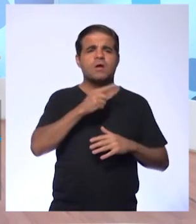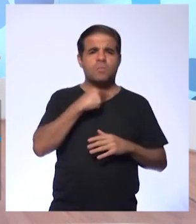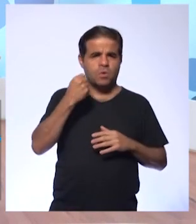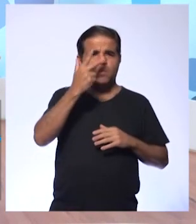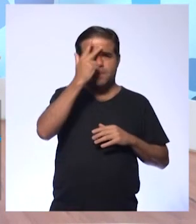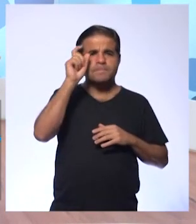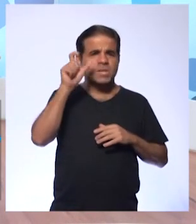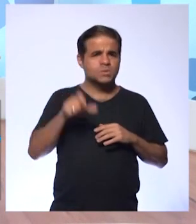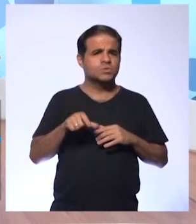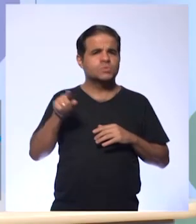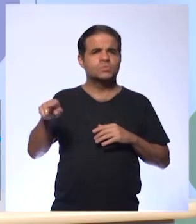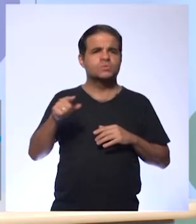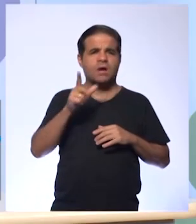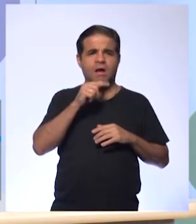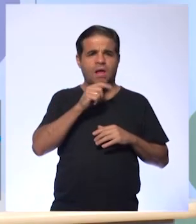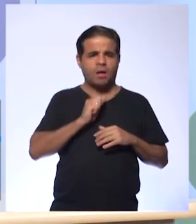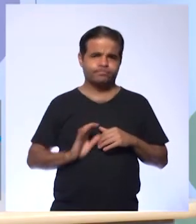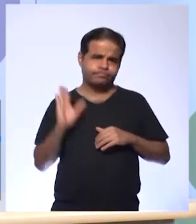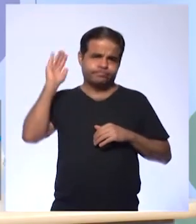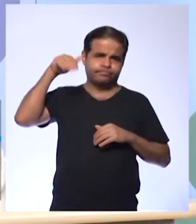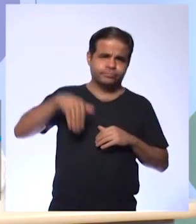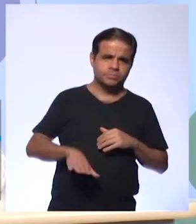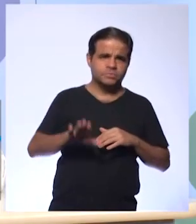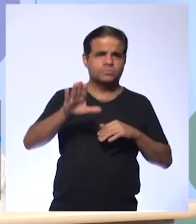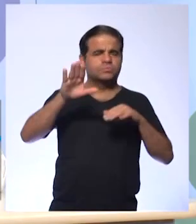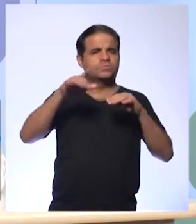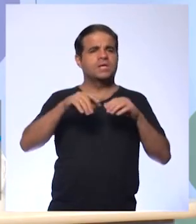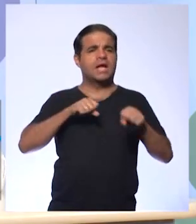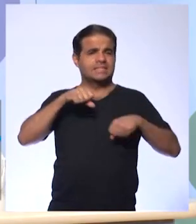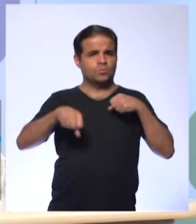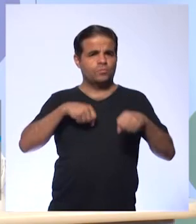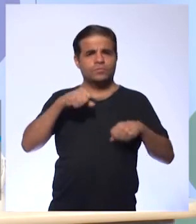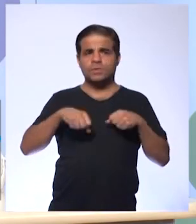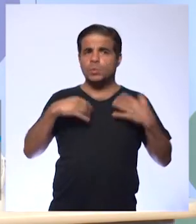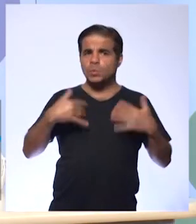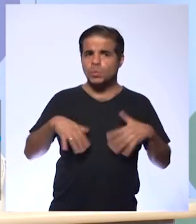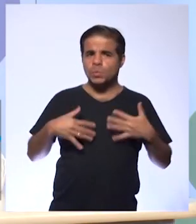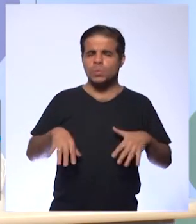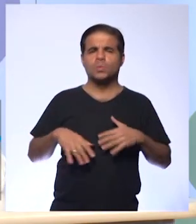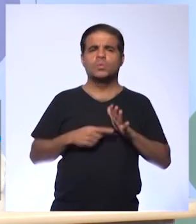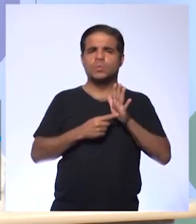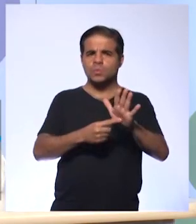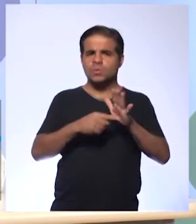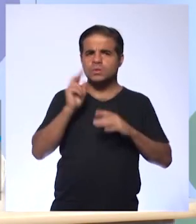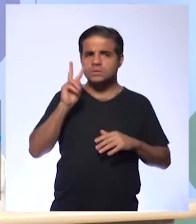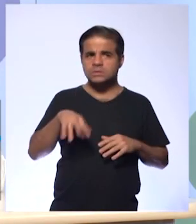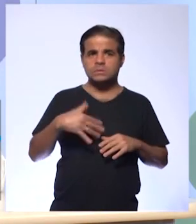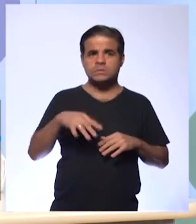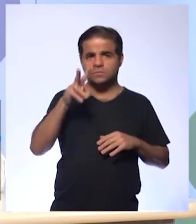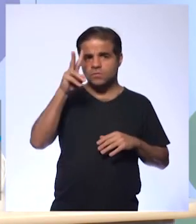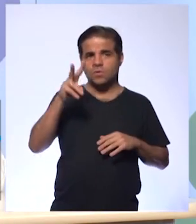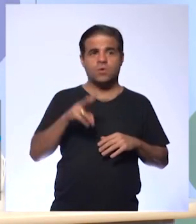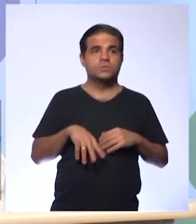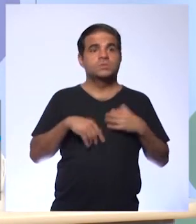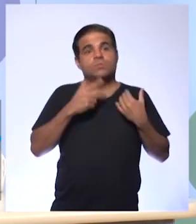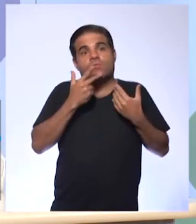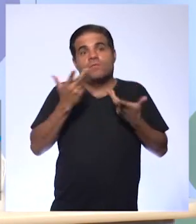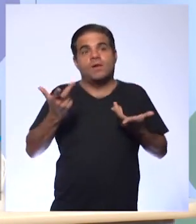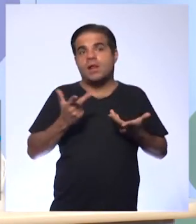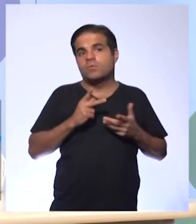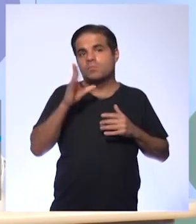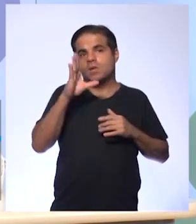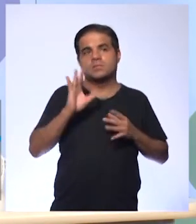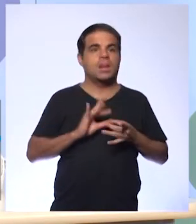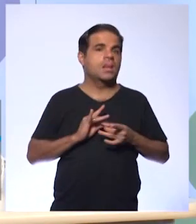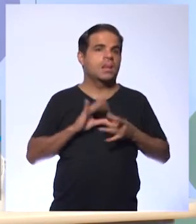vítima, aquela onda muito grande que desmontou a ciclovia também, uma imagem bastante forte, né, para a gente ver que o Brasil não está tão livre, né,